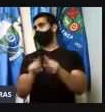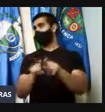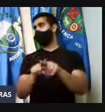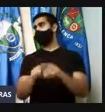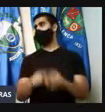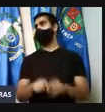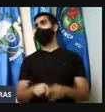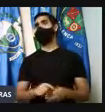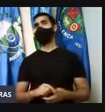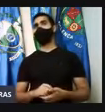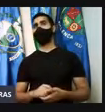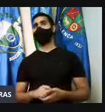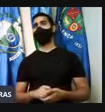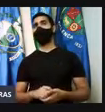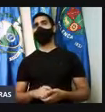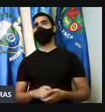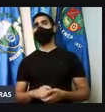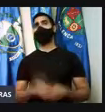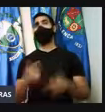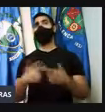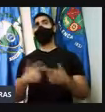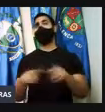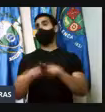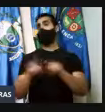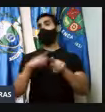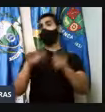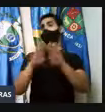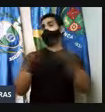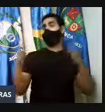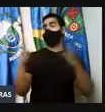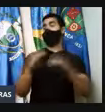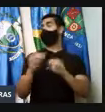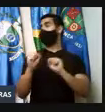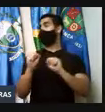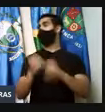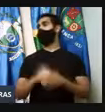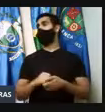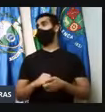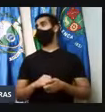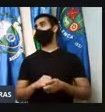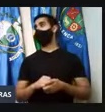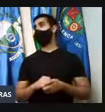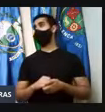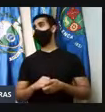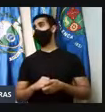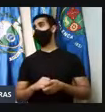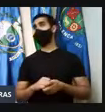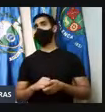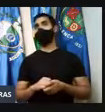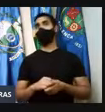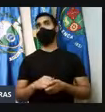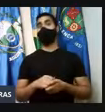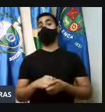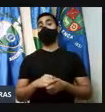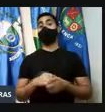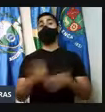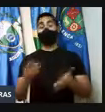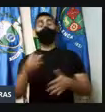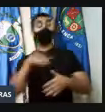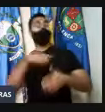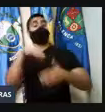natureza de serviço público, inclusive, porque ela atende de porta aberta. Tem razão, vereador. Então, eu vou botar em votação